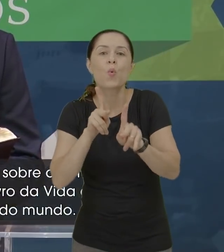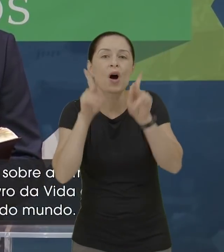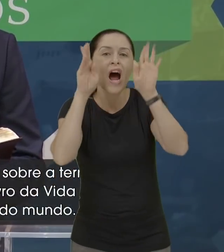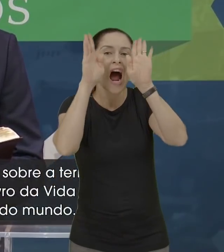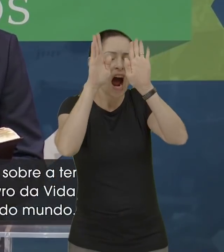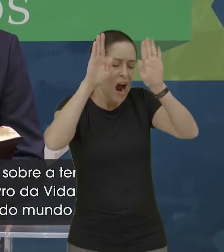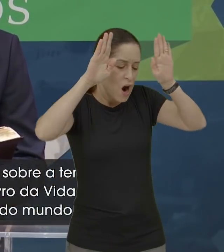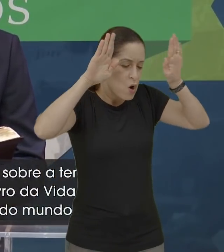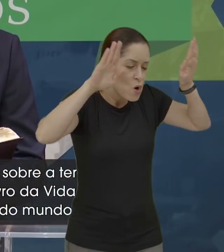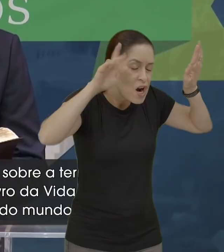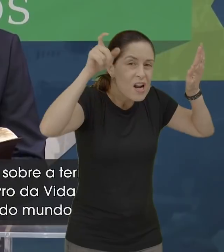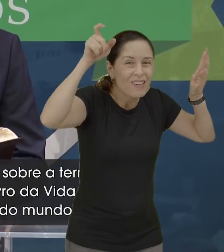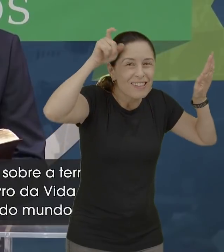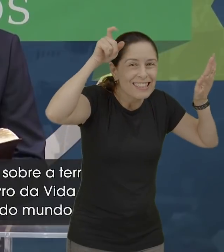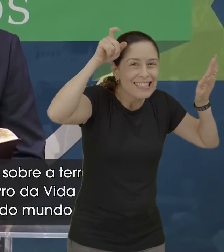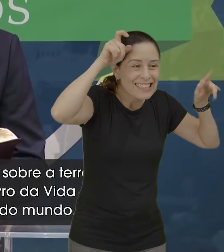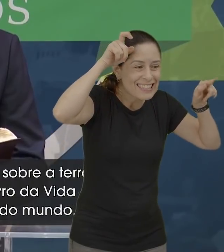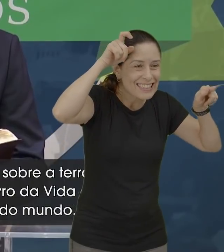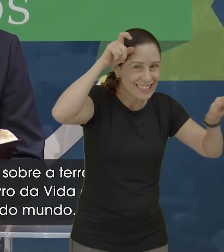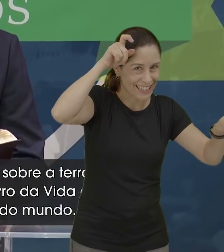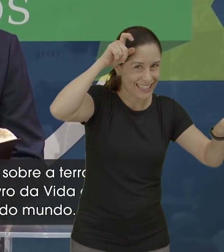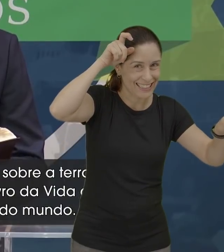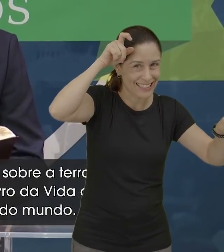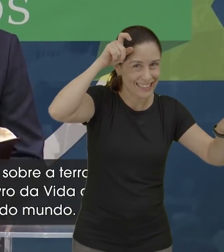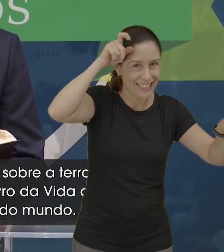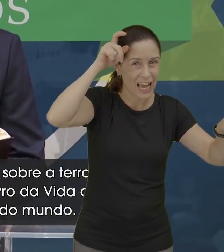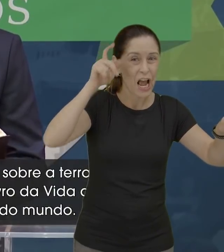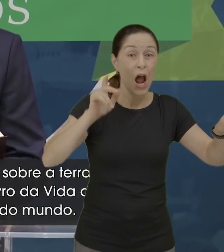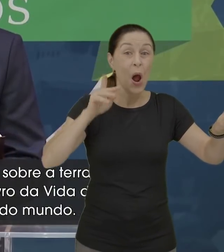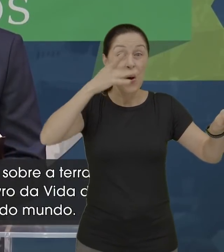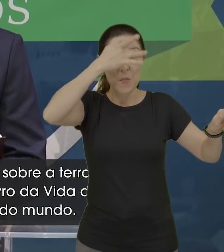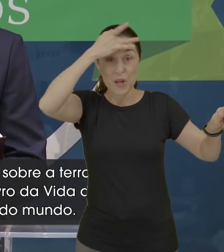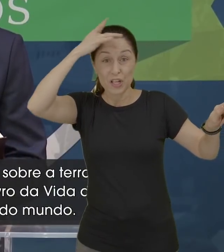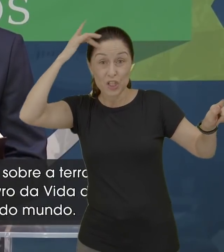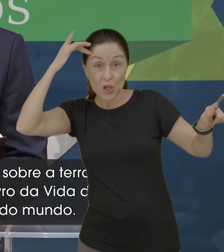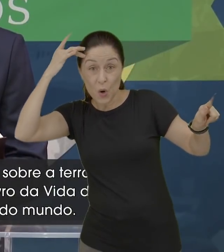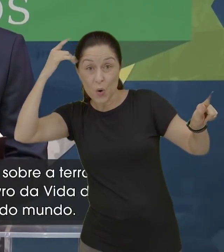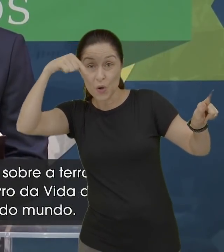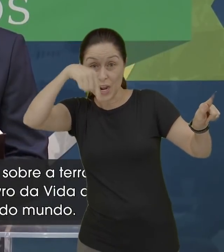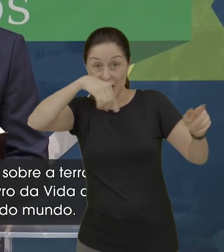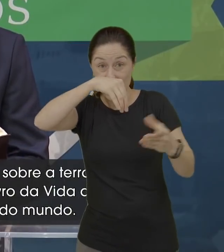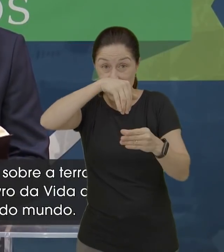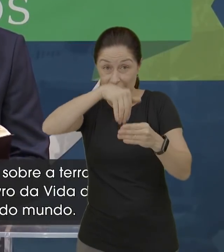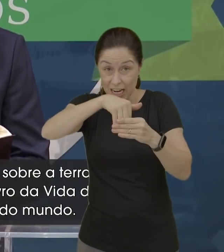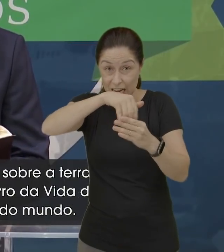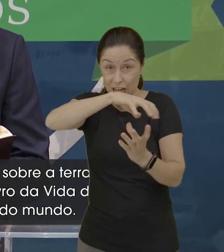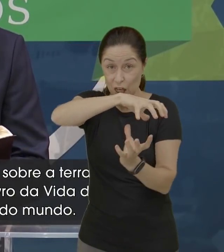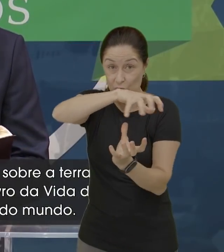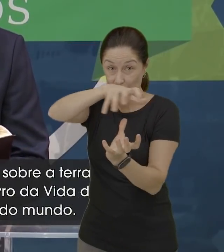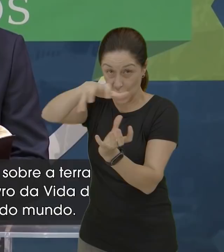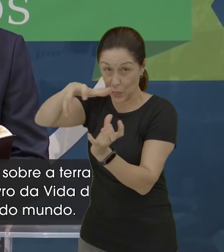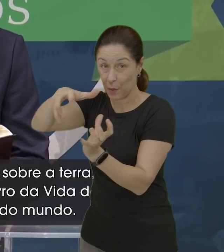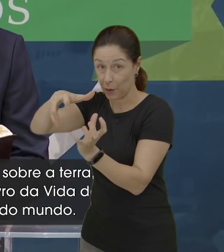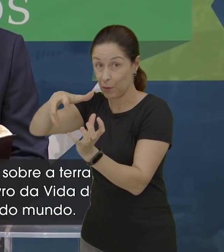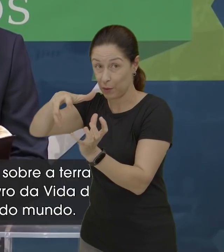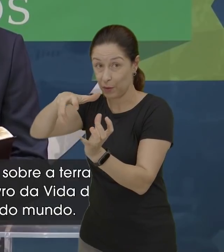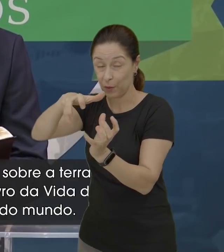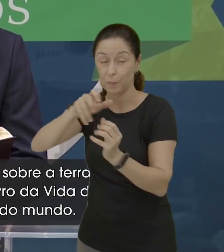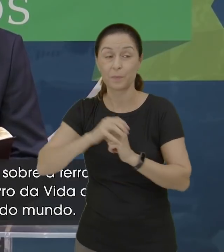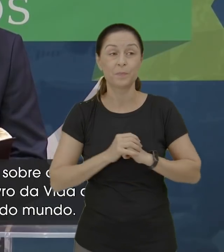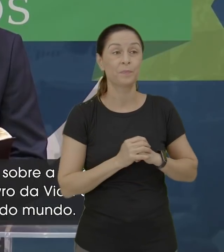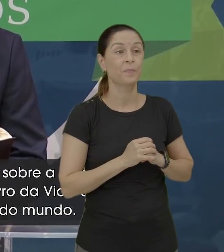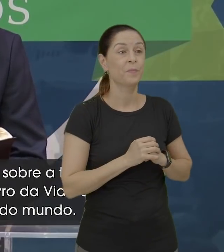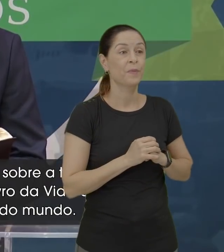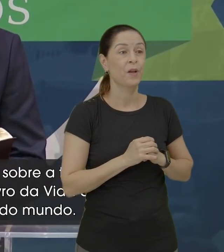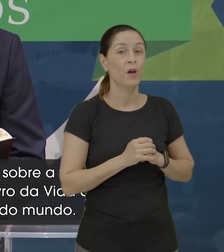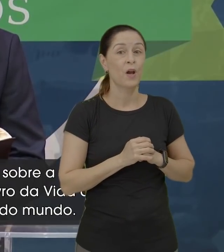mar, o anticristo, e adorá-la-ão todos os que habitam sobre a terra. Preste atenção na expressão todos. Todos